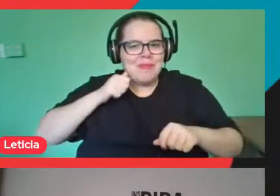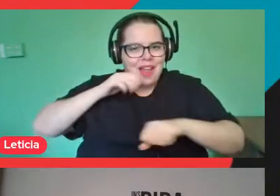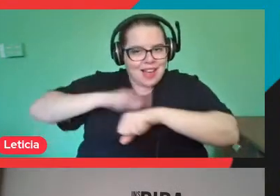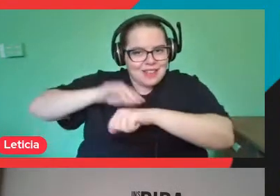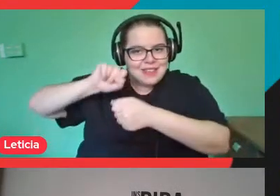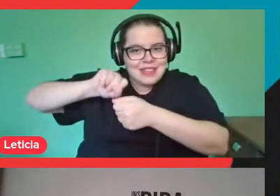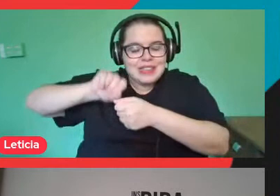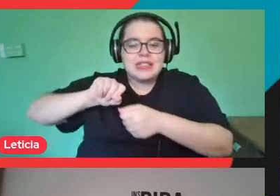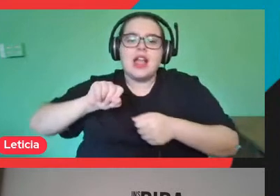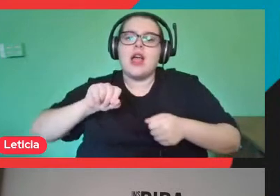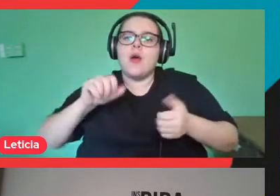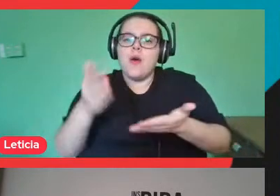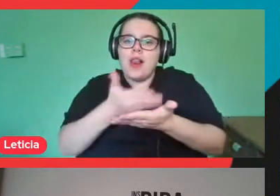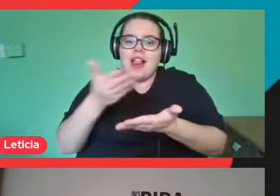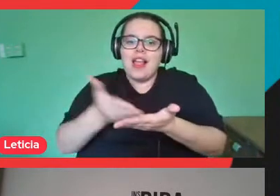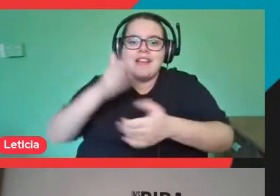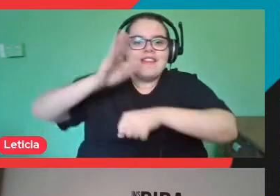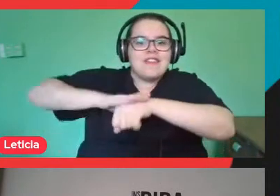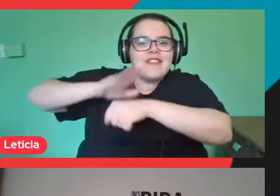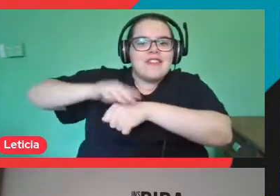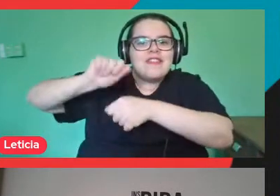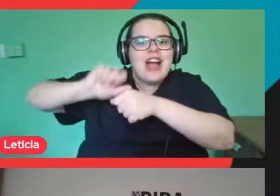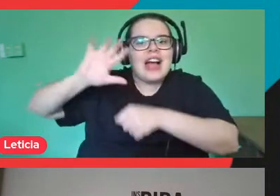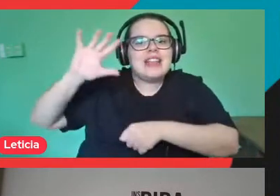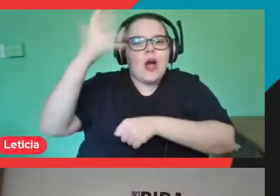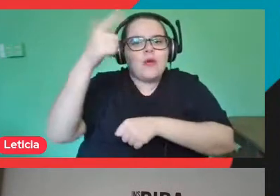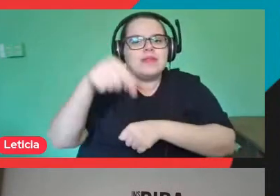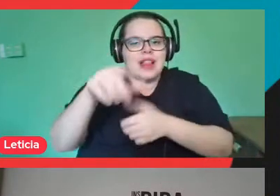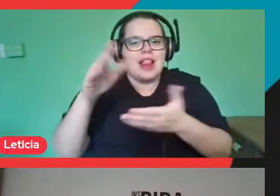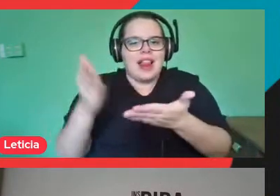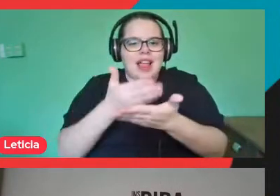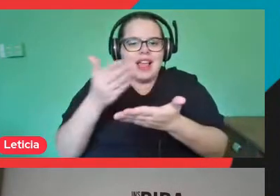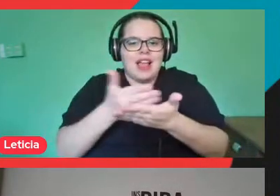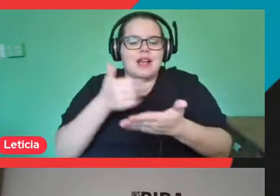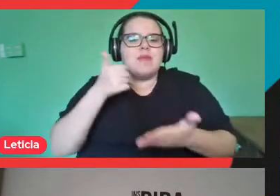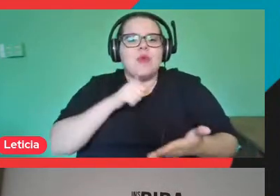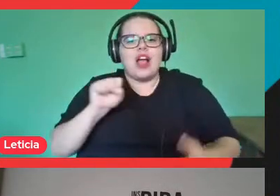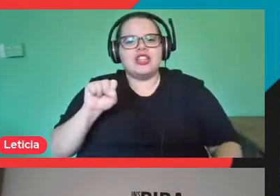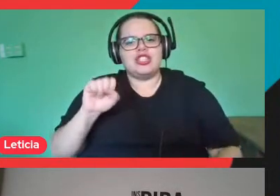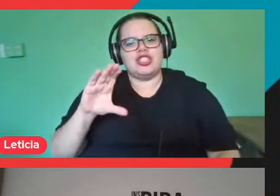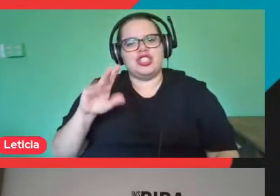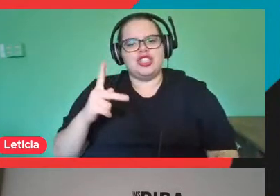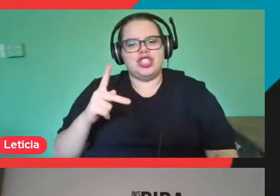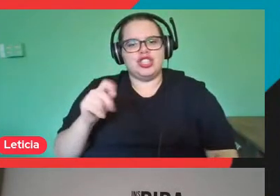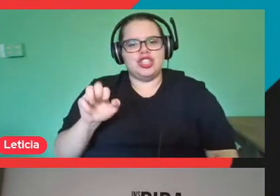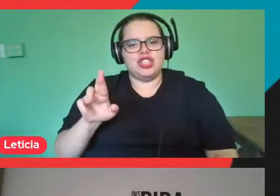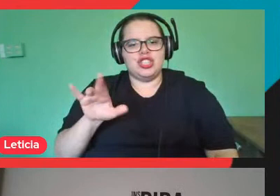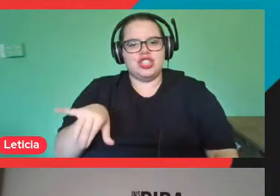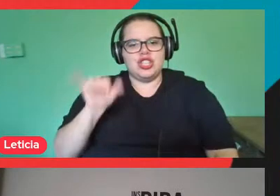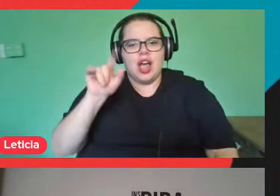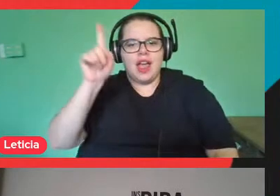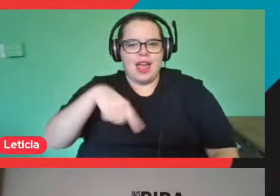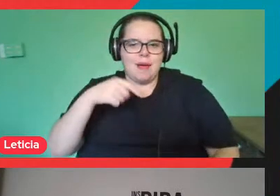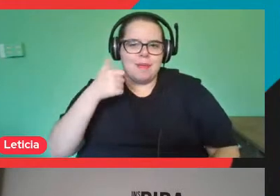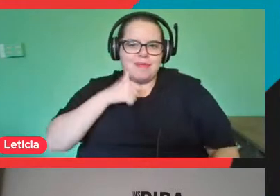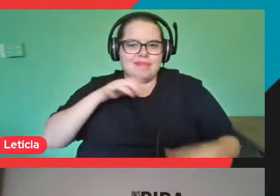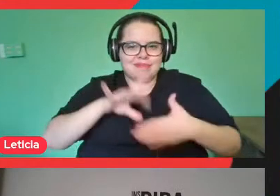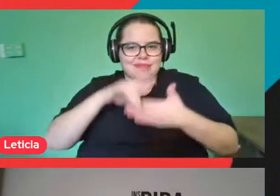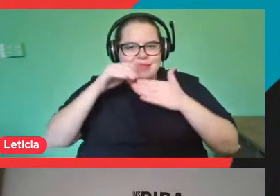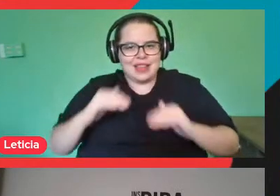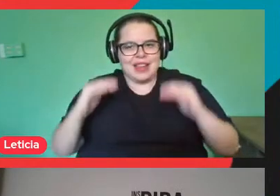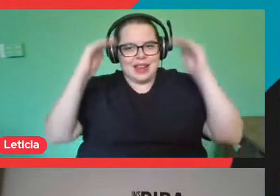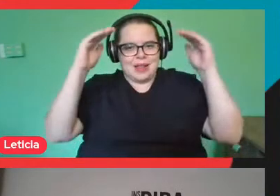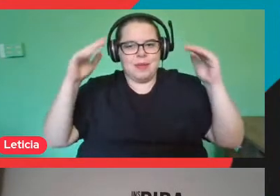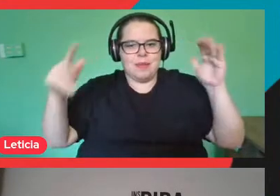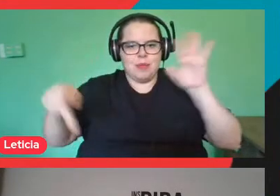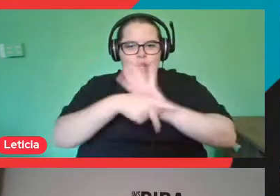e o livro é o Faça Acontecer. Esse livro aqui, da Sherry, é uma executiva lá do Facebook, né? Eu não, nem sei se eu